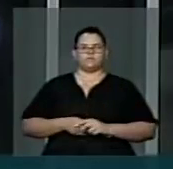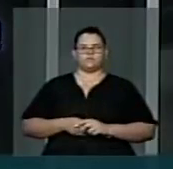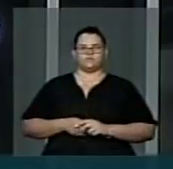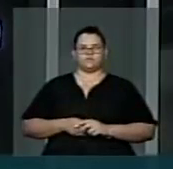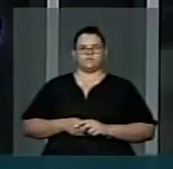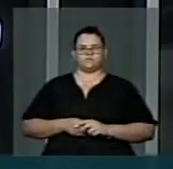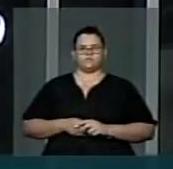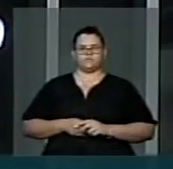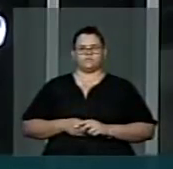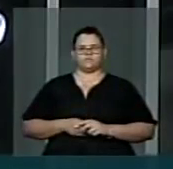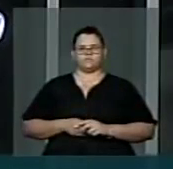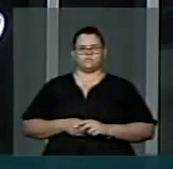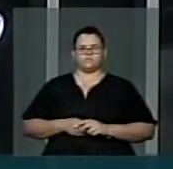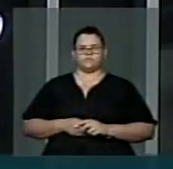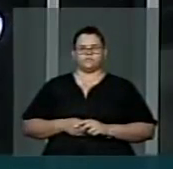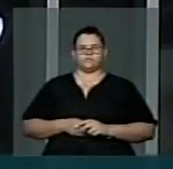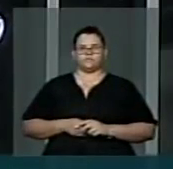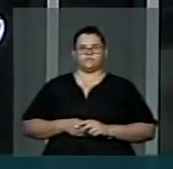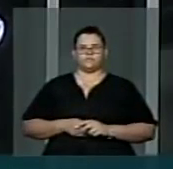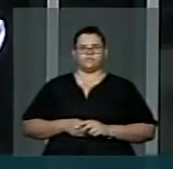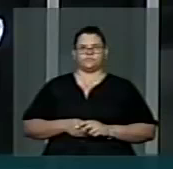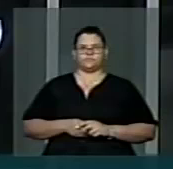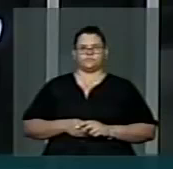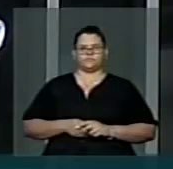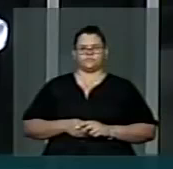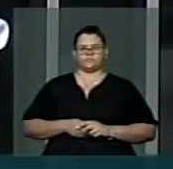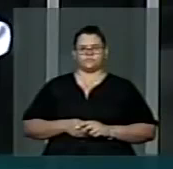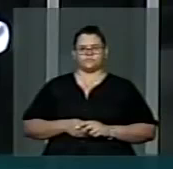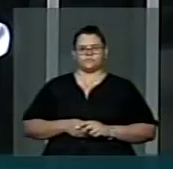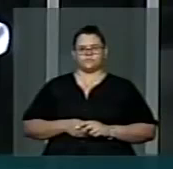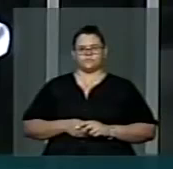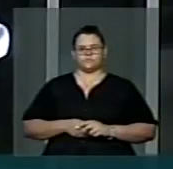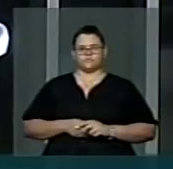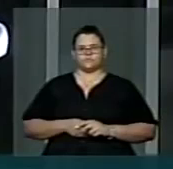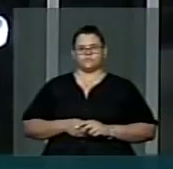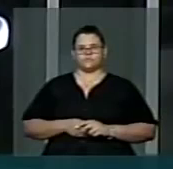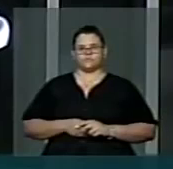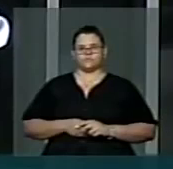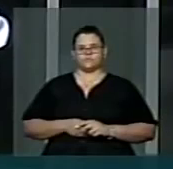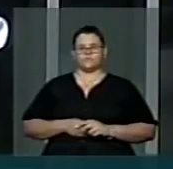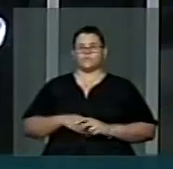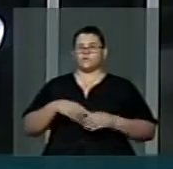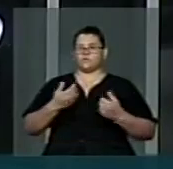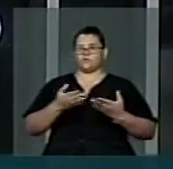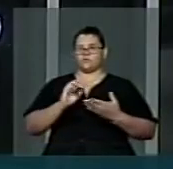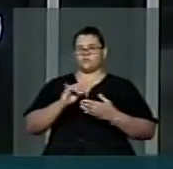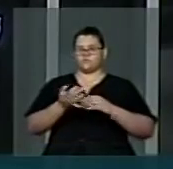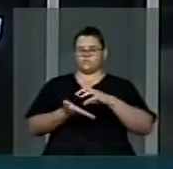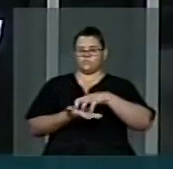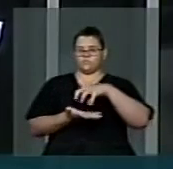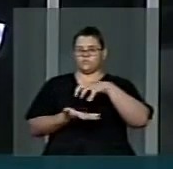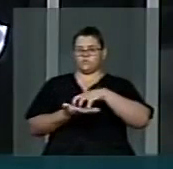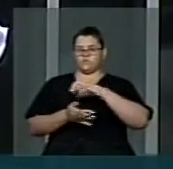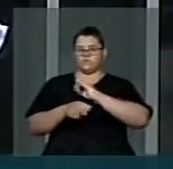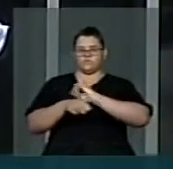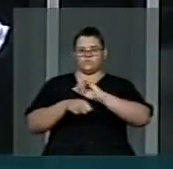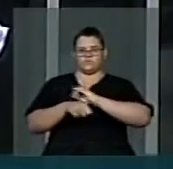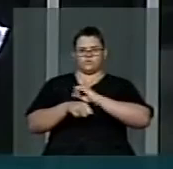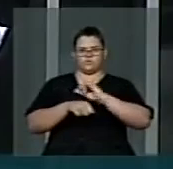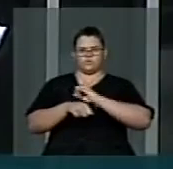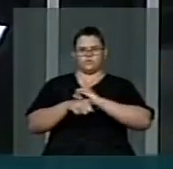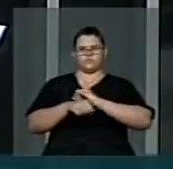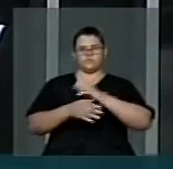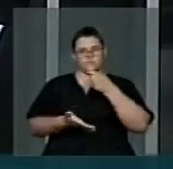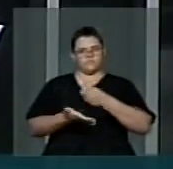virtudes próprias de um bem público fundamental, que é a educação. Quando um setor estratégico e essencial, como o do